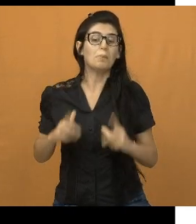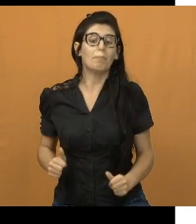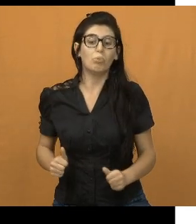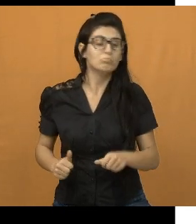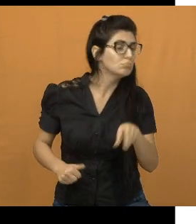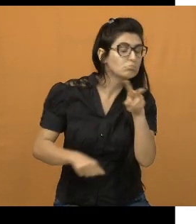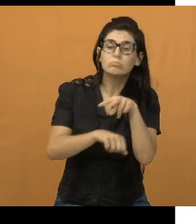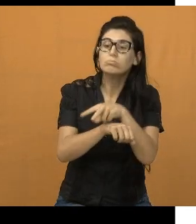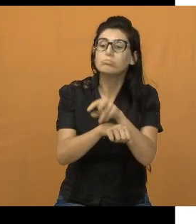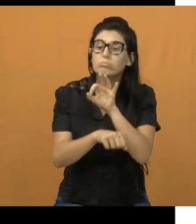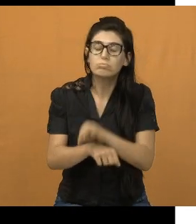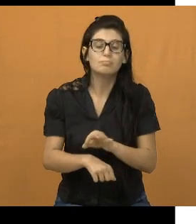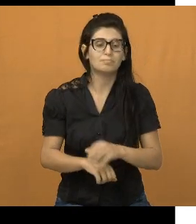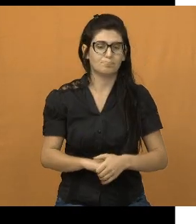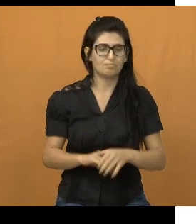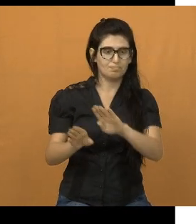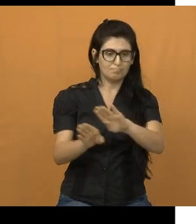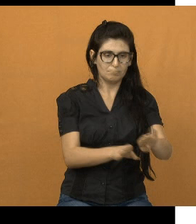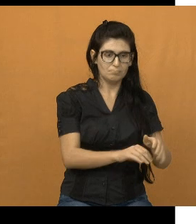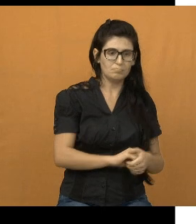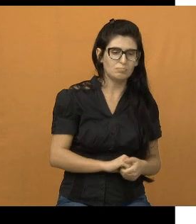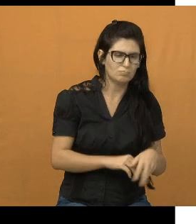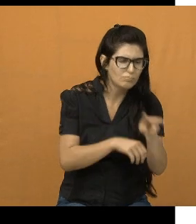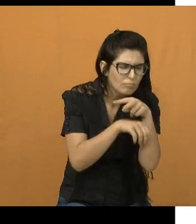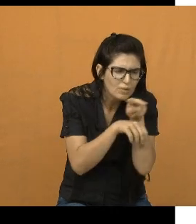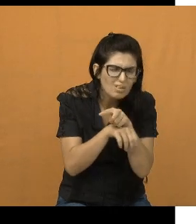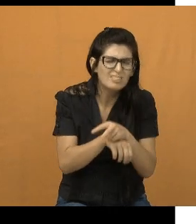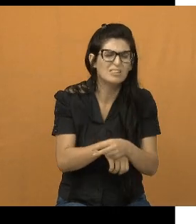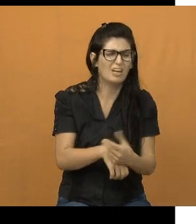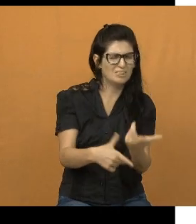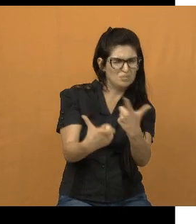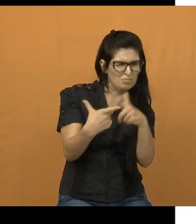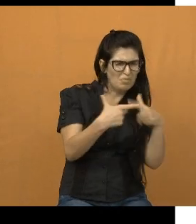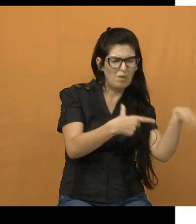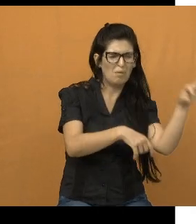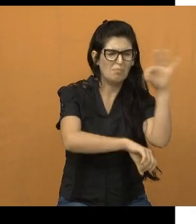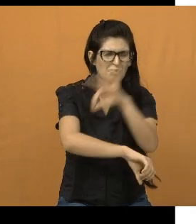Vigilância epidemiológica. Tivemos no ano de 2017